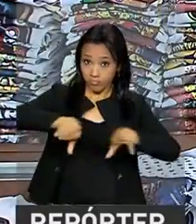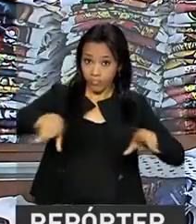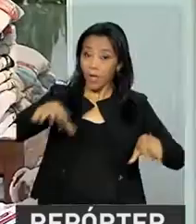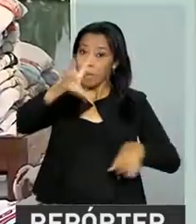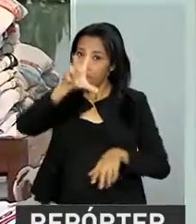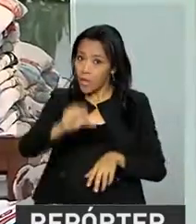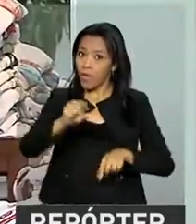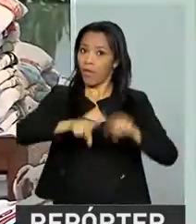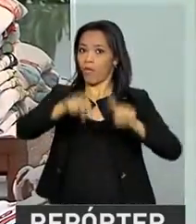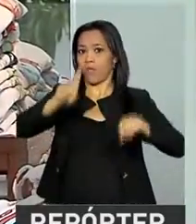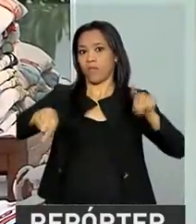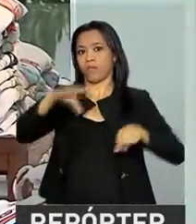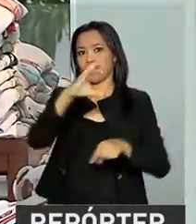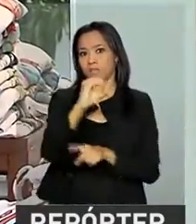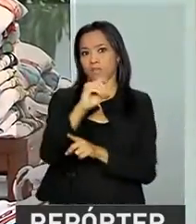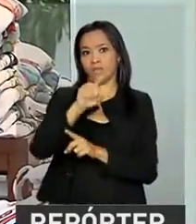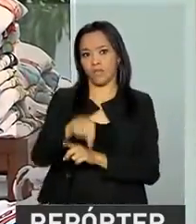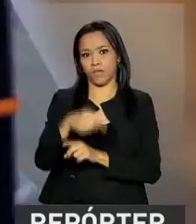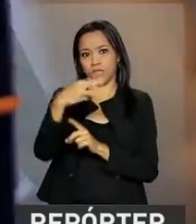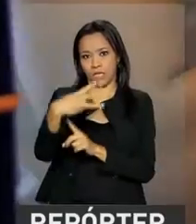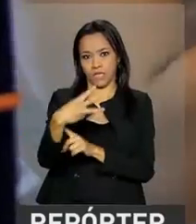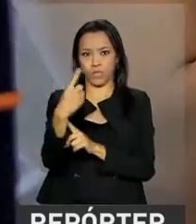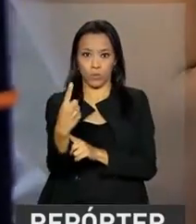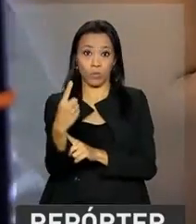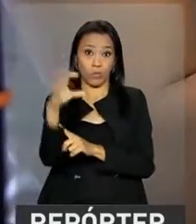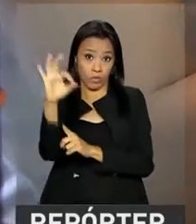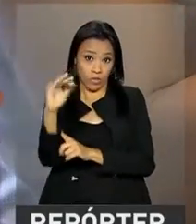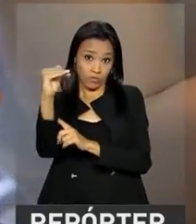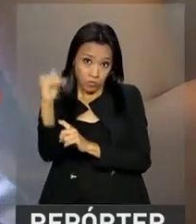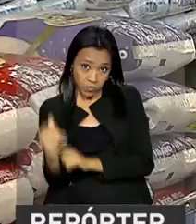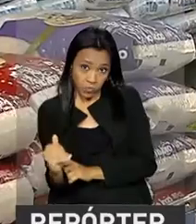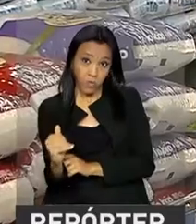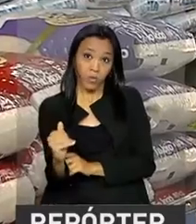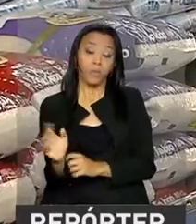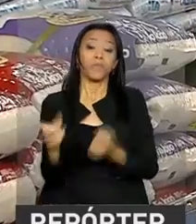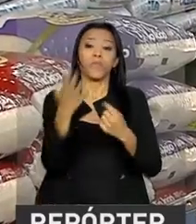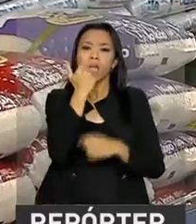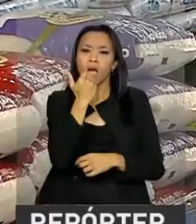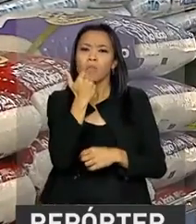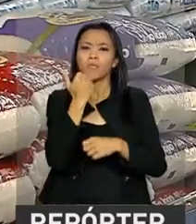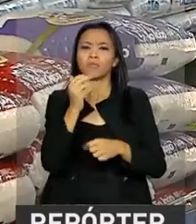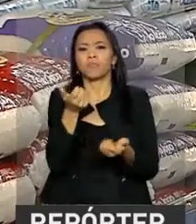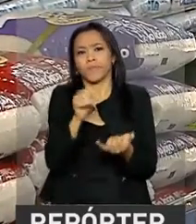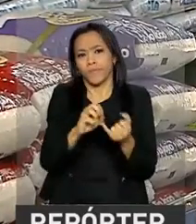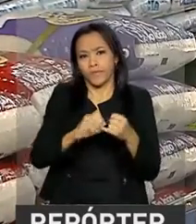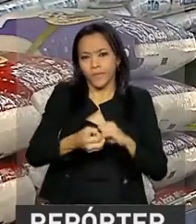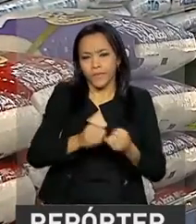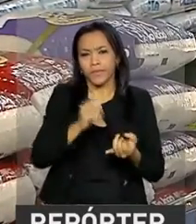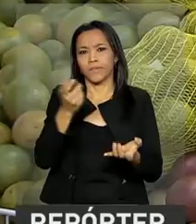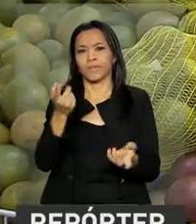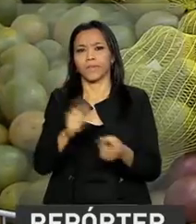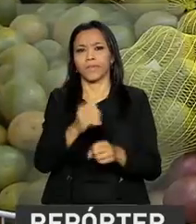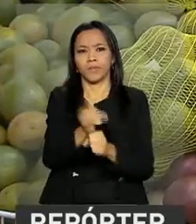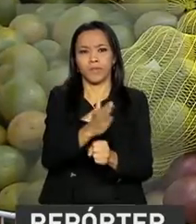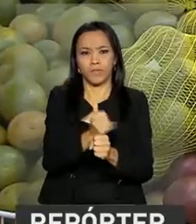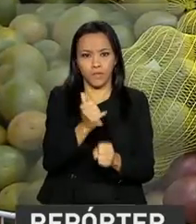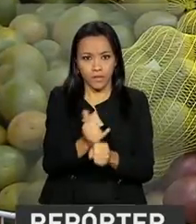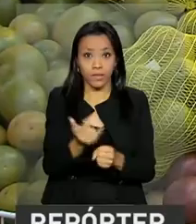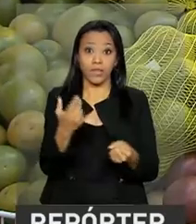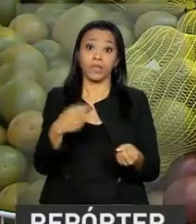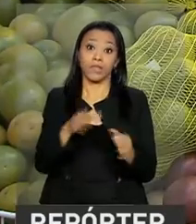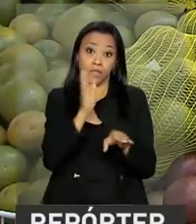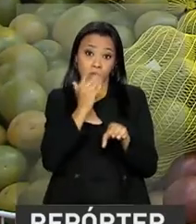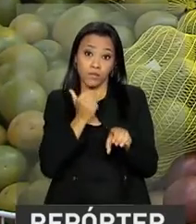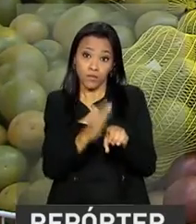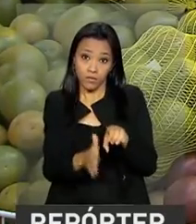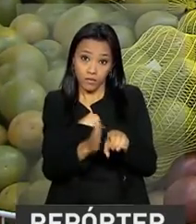menor variação com queda de 0,31 por cento os alimentos como feijão carioca batata inglesa e tomate